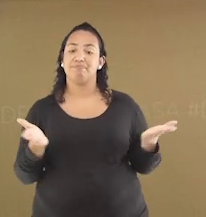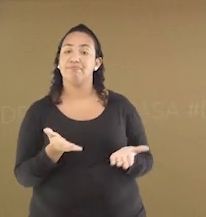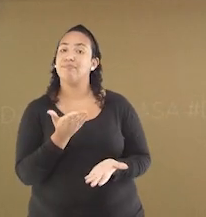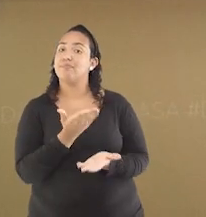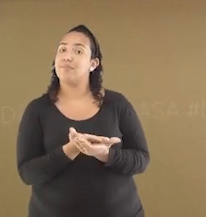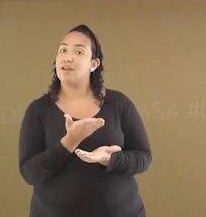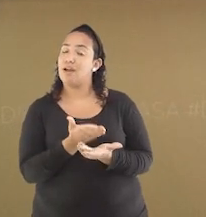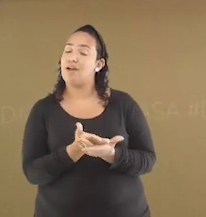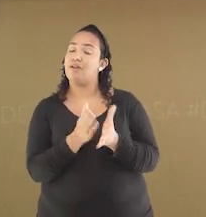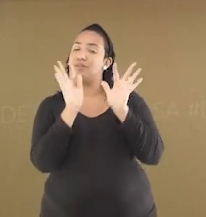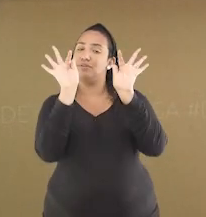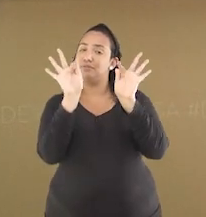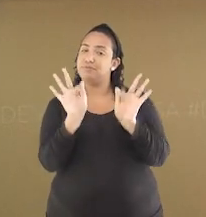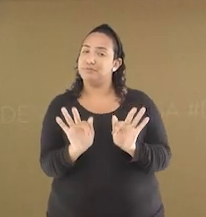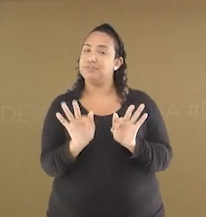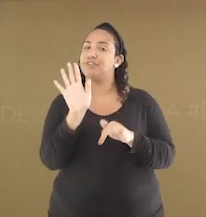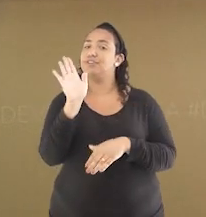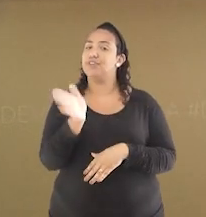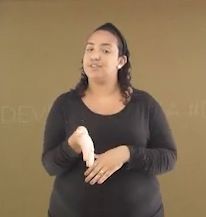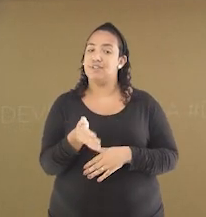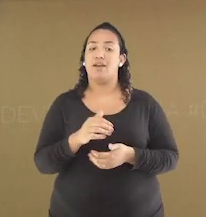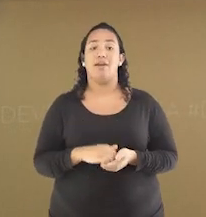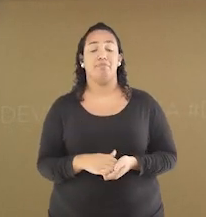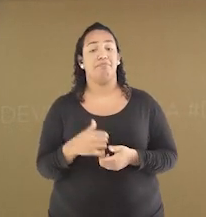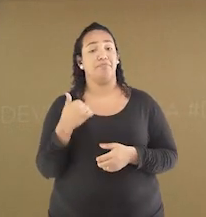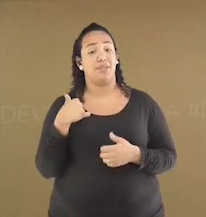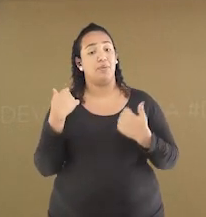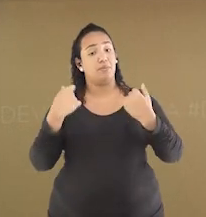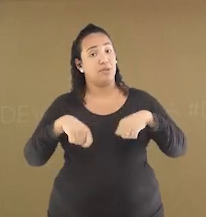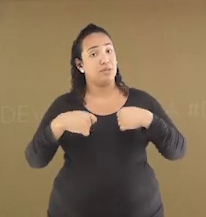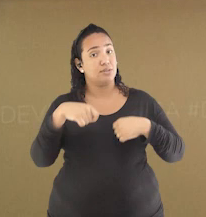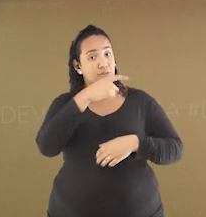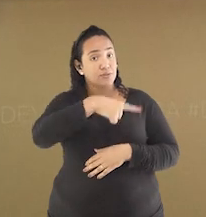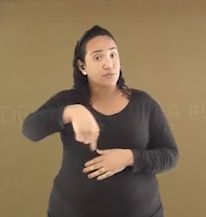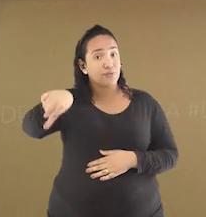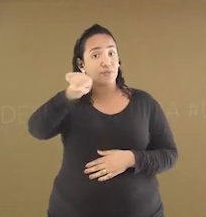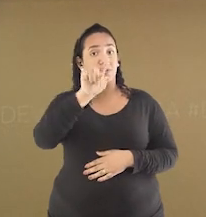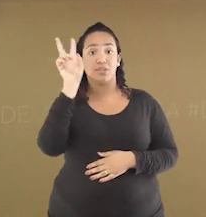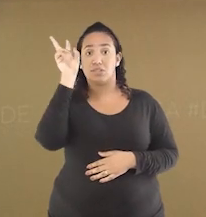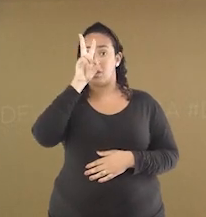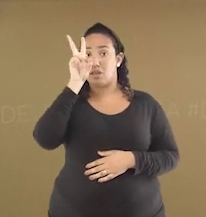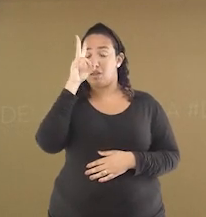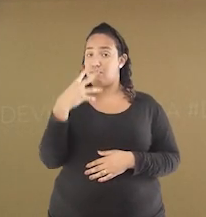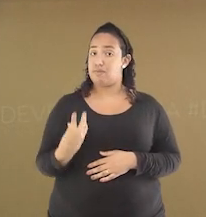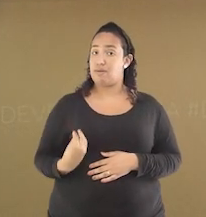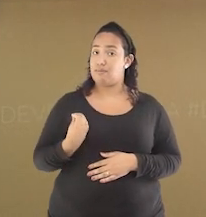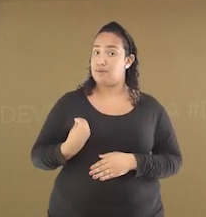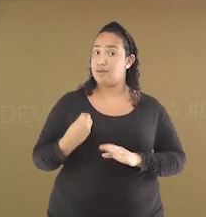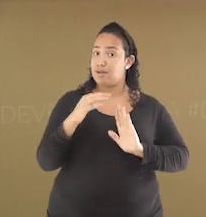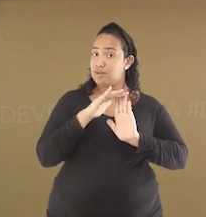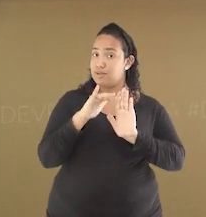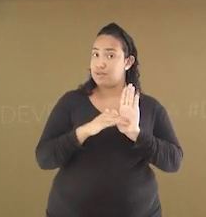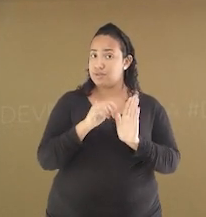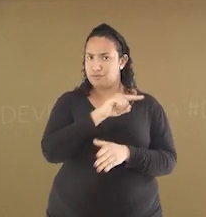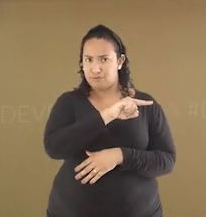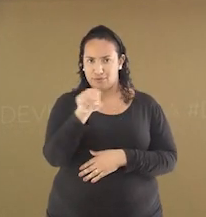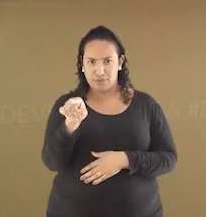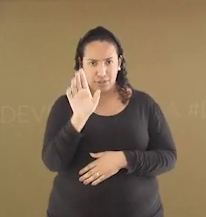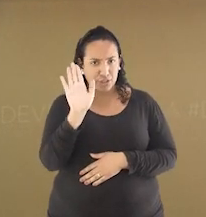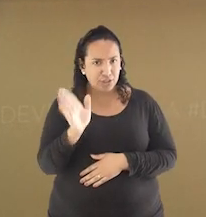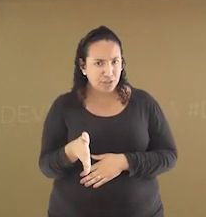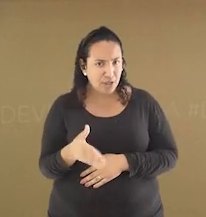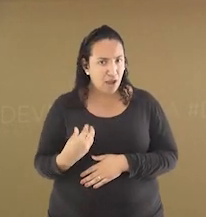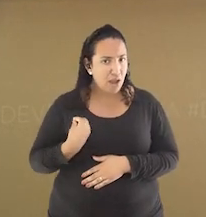Nossa aula já está chegando ao fim. Preciso te lembrar de colocar seu nome na lista de presença. Você